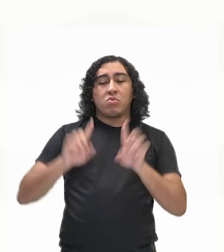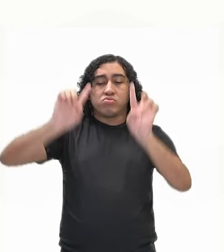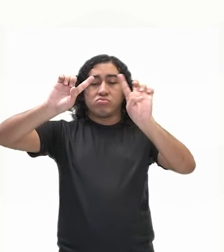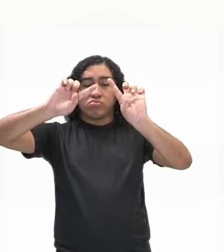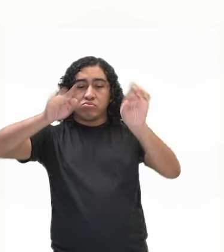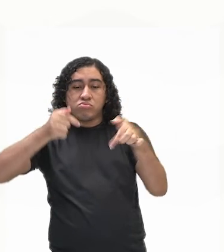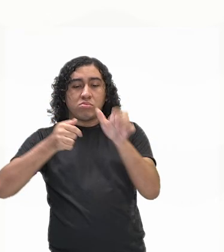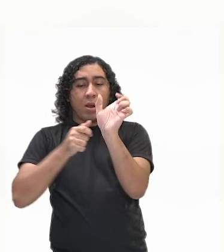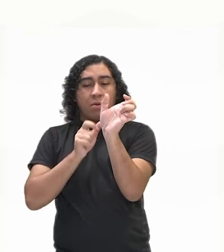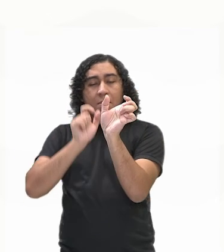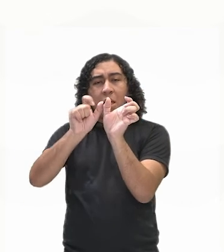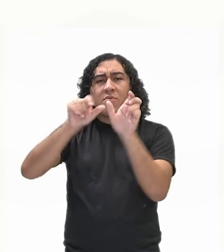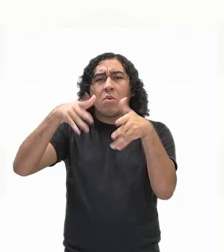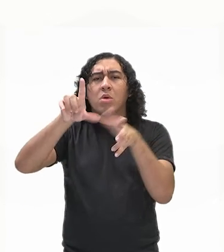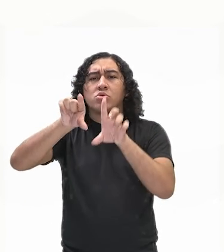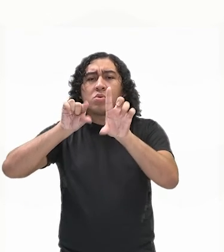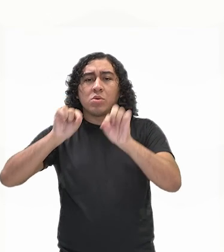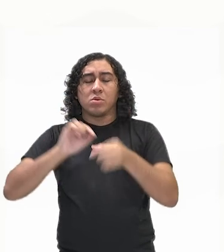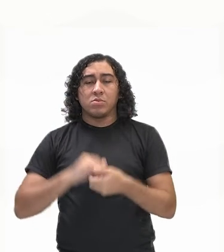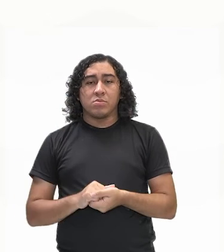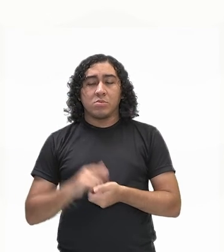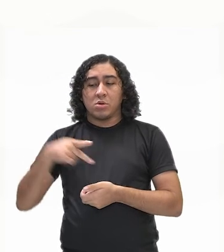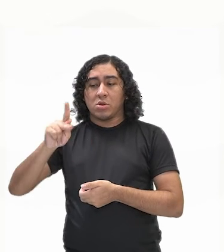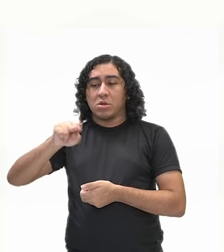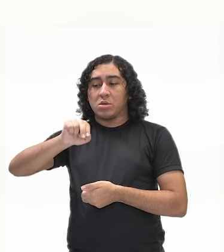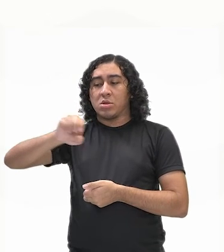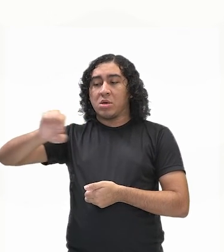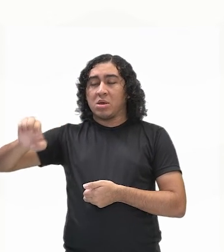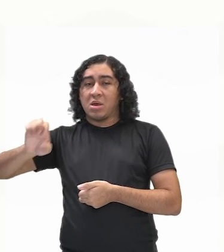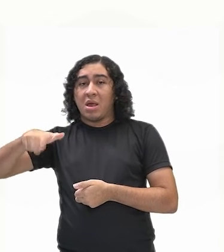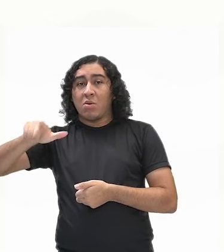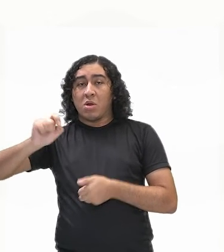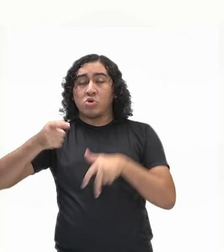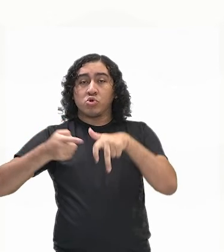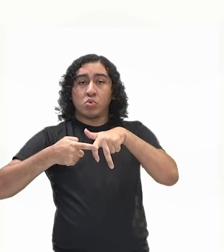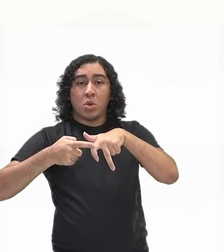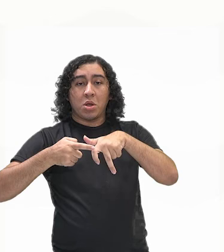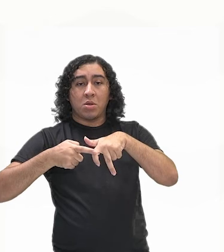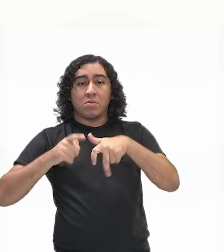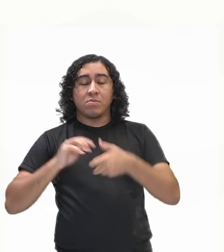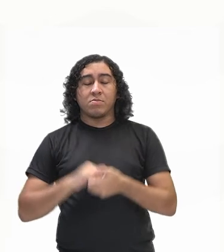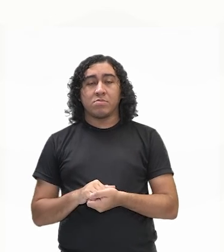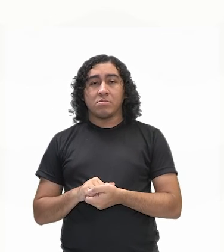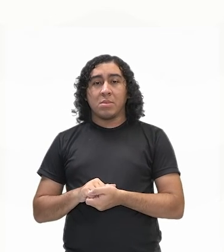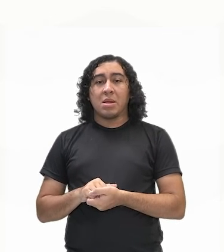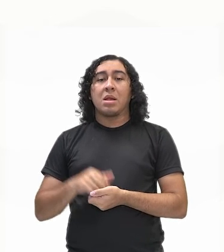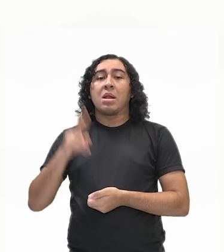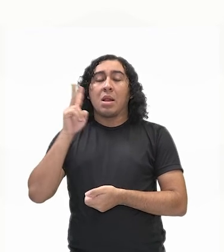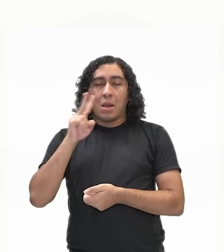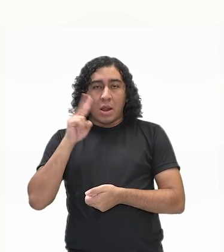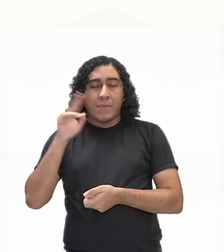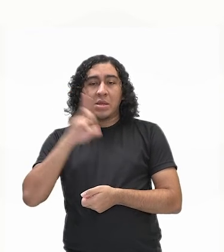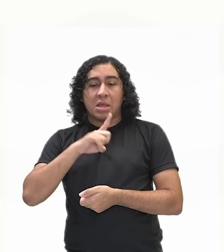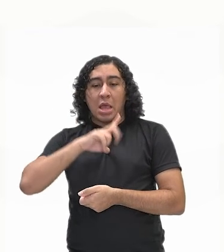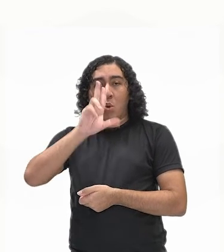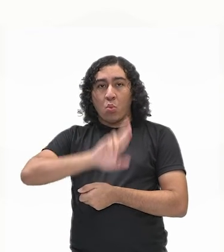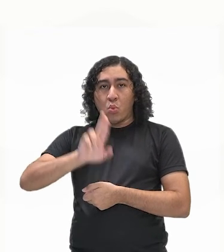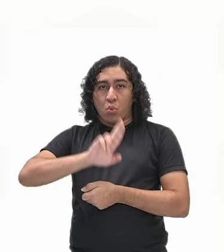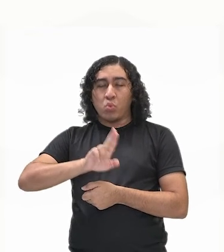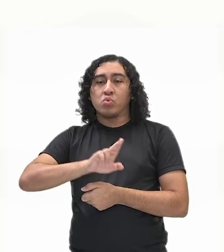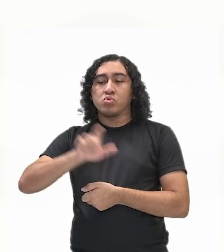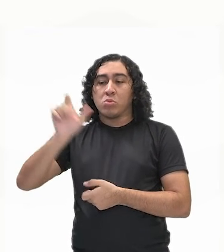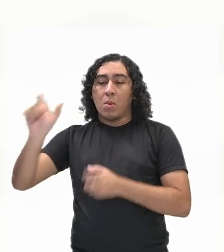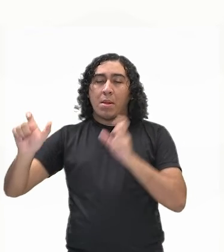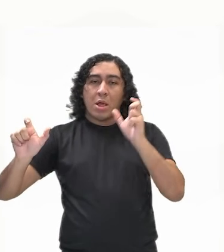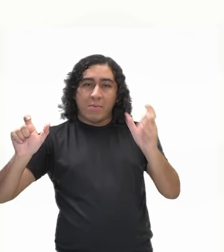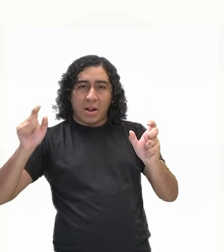a ache or pain in my knee. Knee é joelho, tá? Lembre-se que ache eu utilizo para uma dor mais leve e